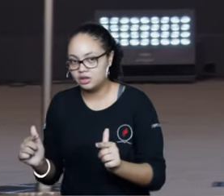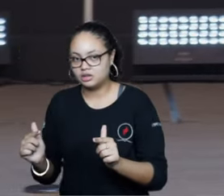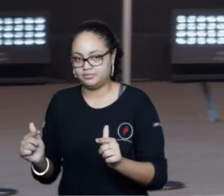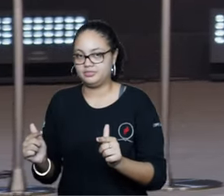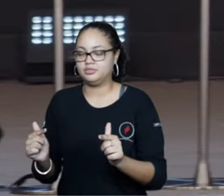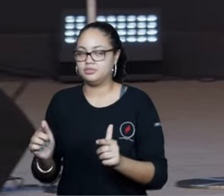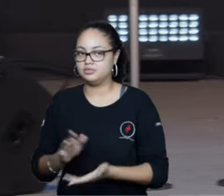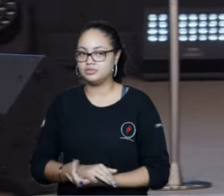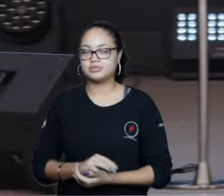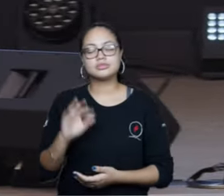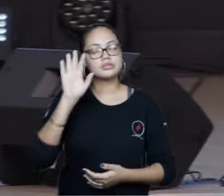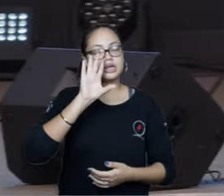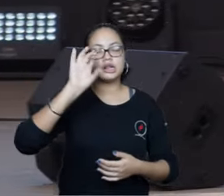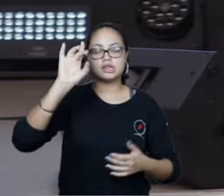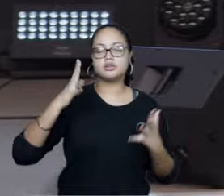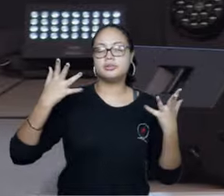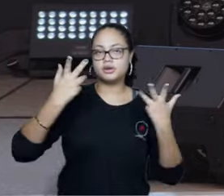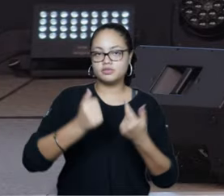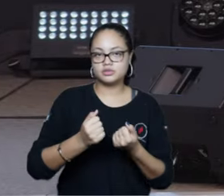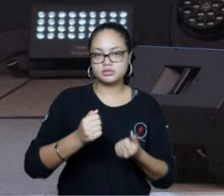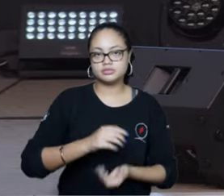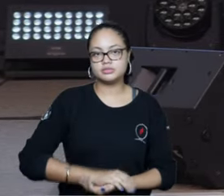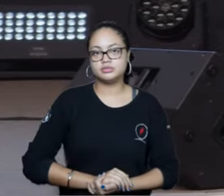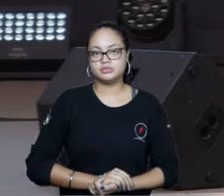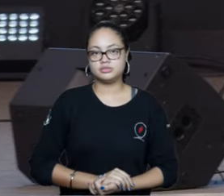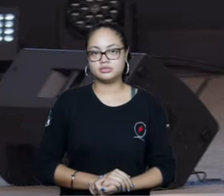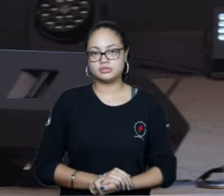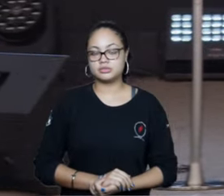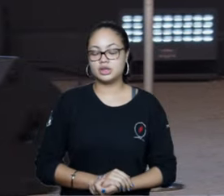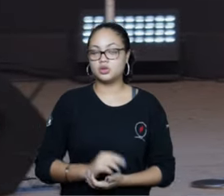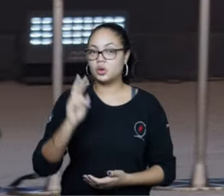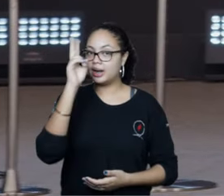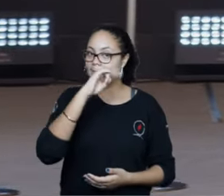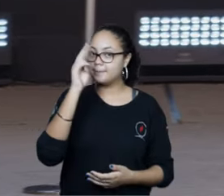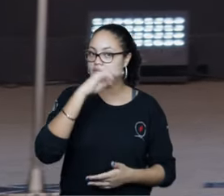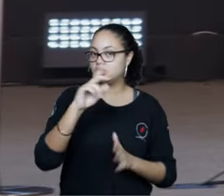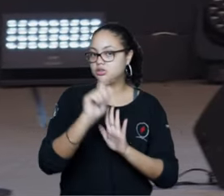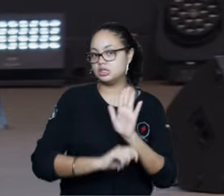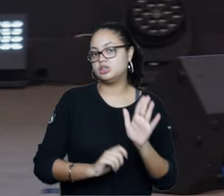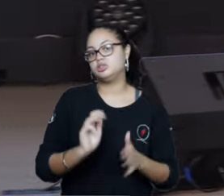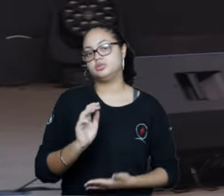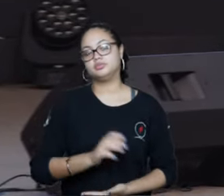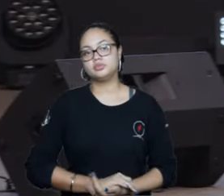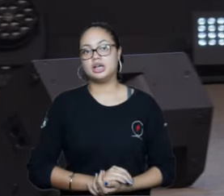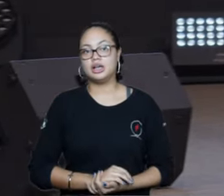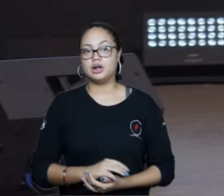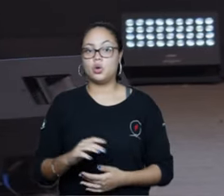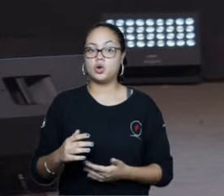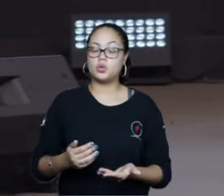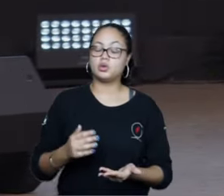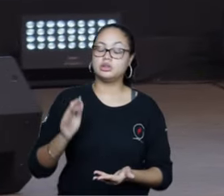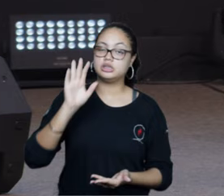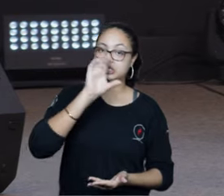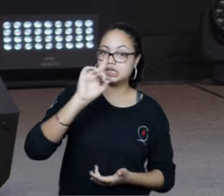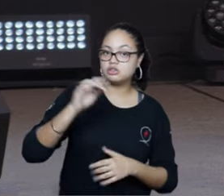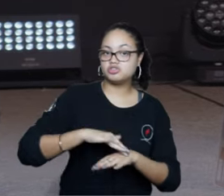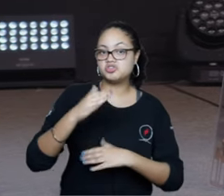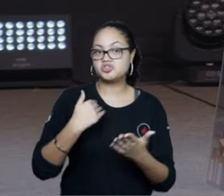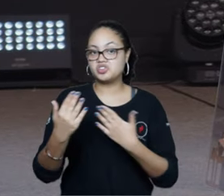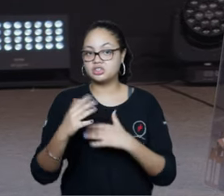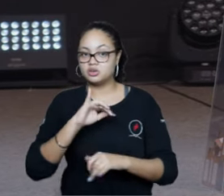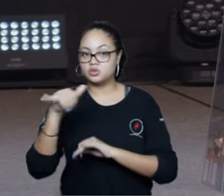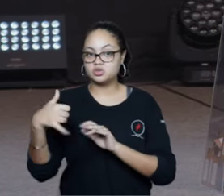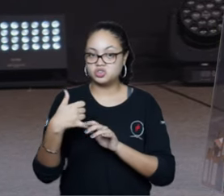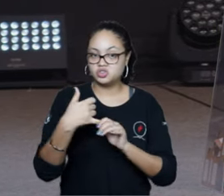olha Deus é sensacional Quando Deus você já sabe do texto só tô lembrando Quando Deus vai tratar com Josué que ele assumiu o lugar de Moisés você